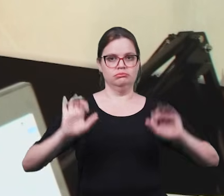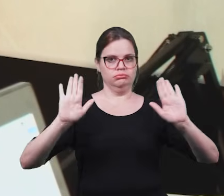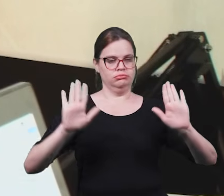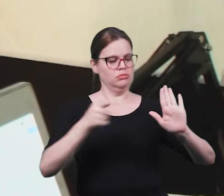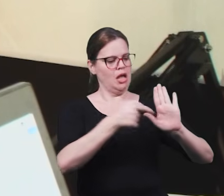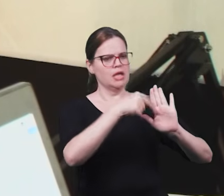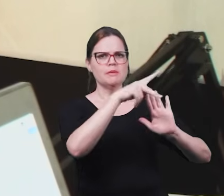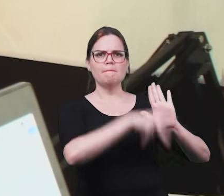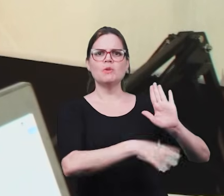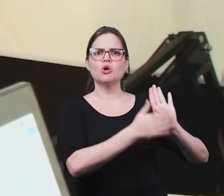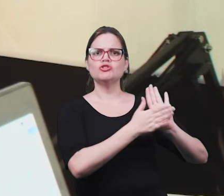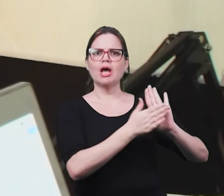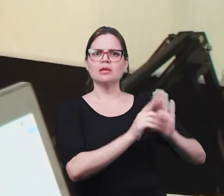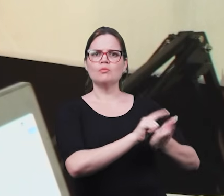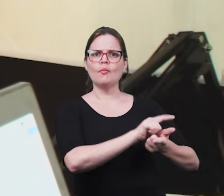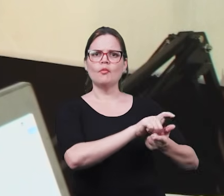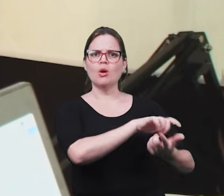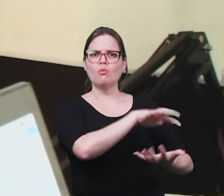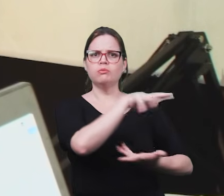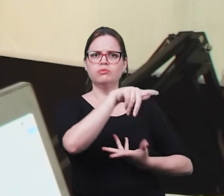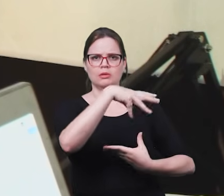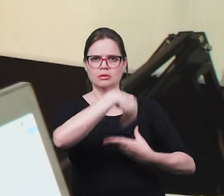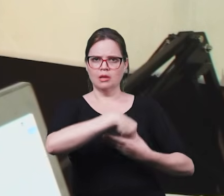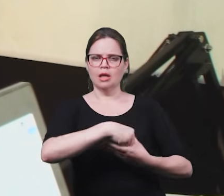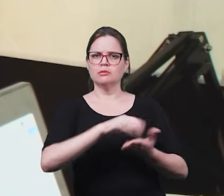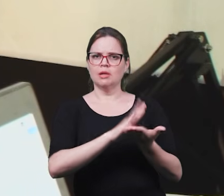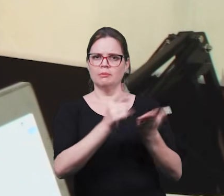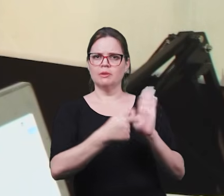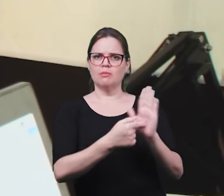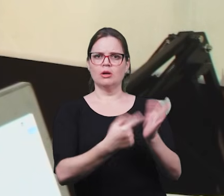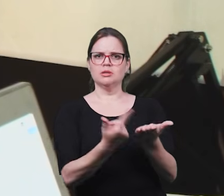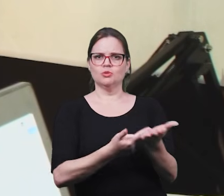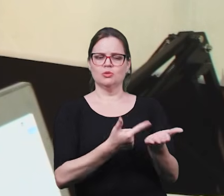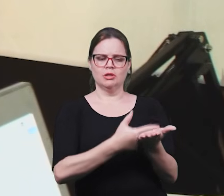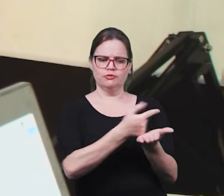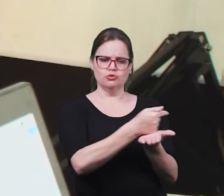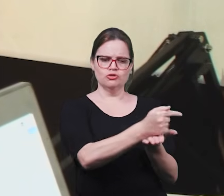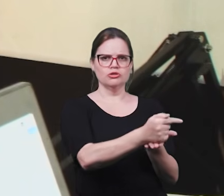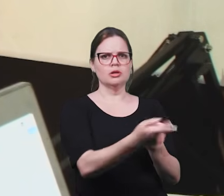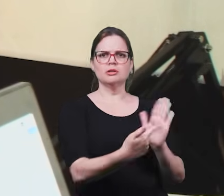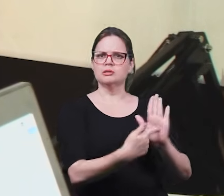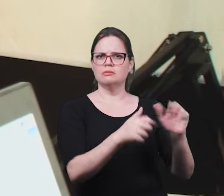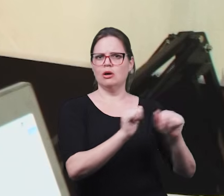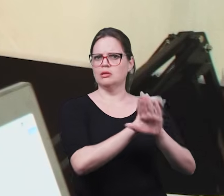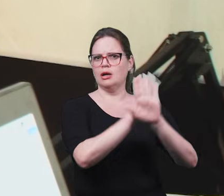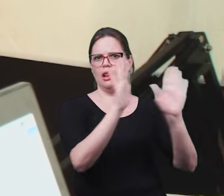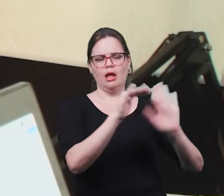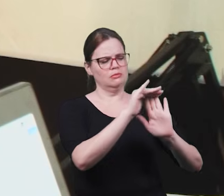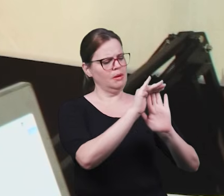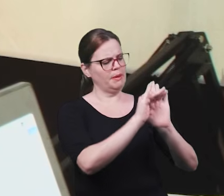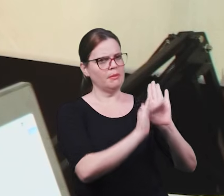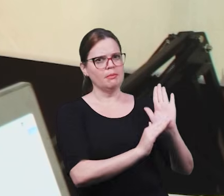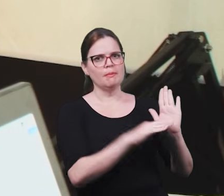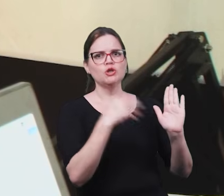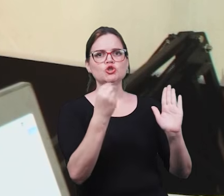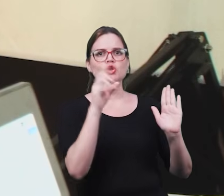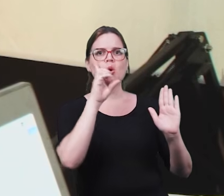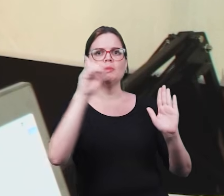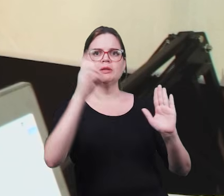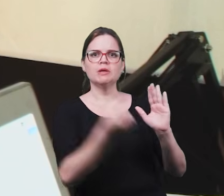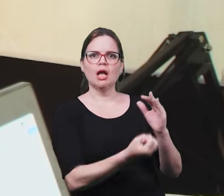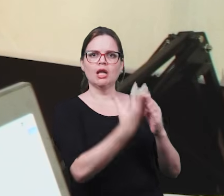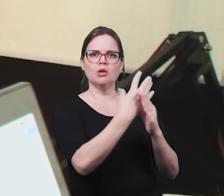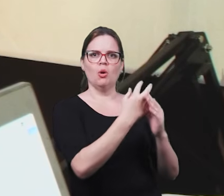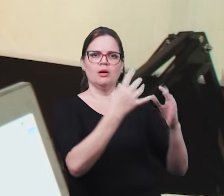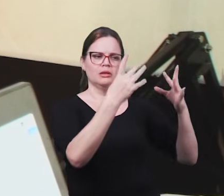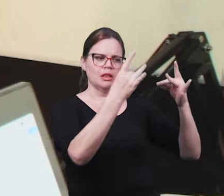criação, o projeto da criação, ele está descrito na palavra, no livro do Gênesis, mostrando o Senhor como Deus